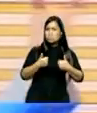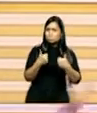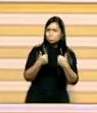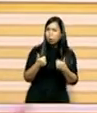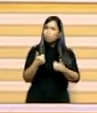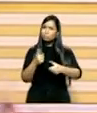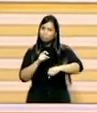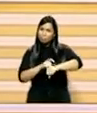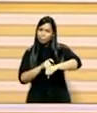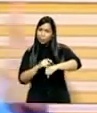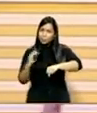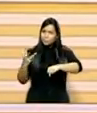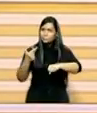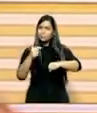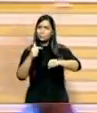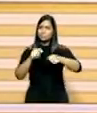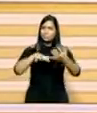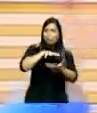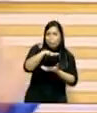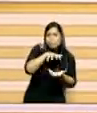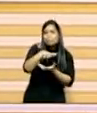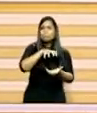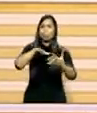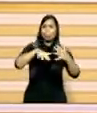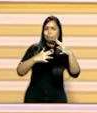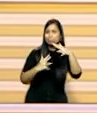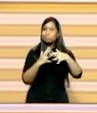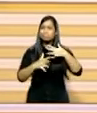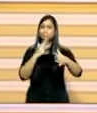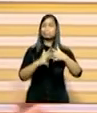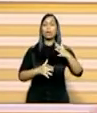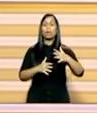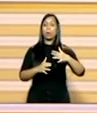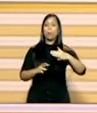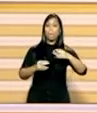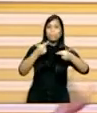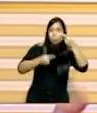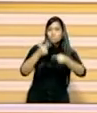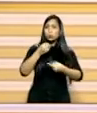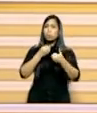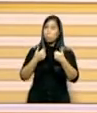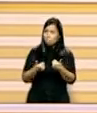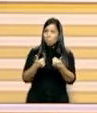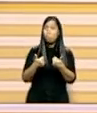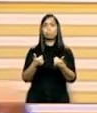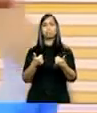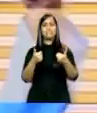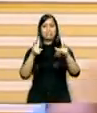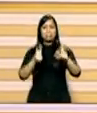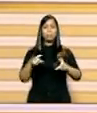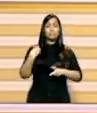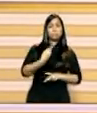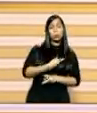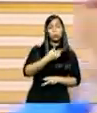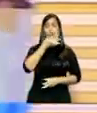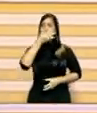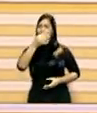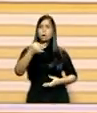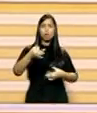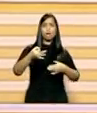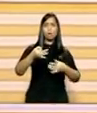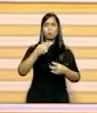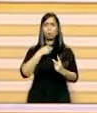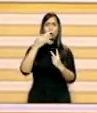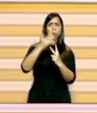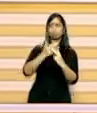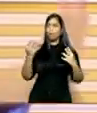algum momento toda essa confusão, esse embate, especificamente o político, rendeu alguma coisa esse fato de a gente se posicionar, não ficar mais em